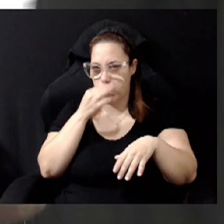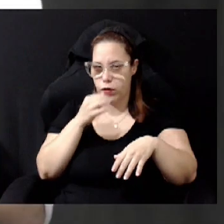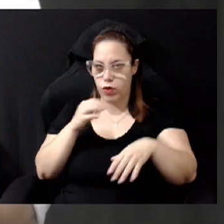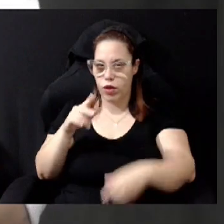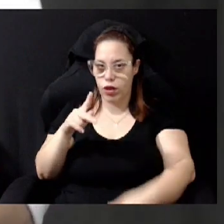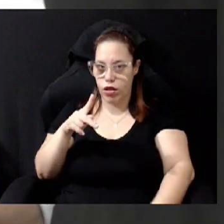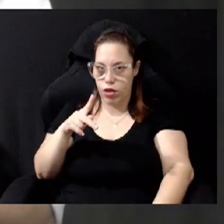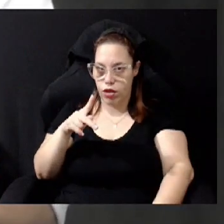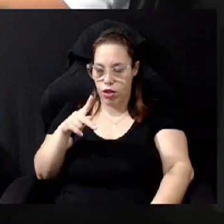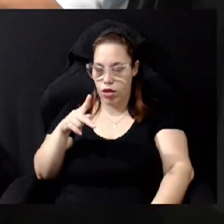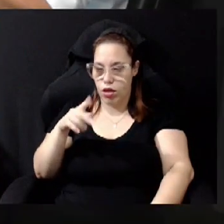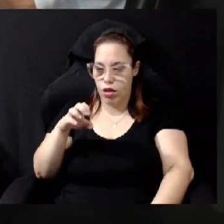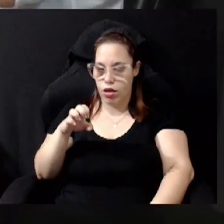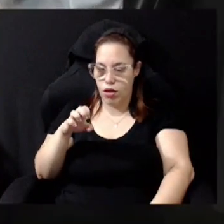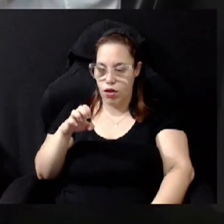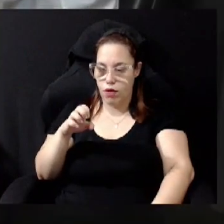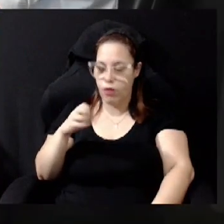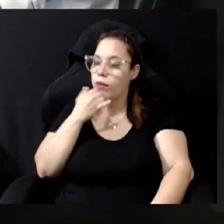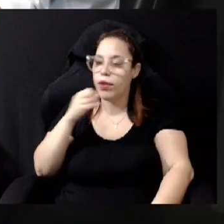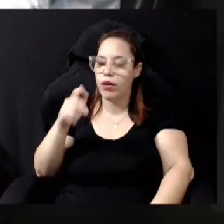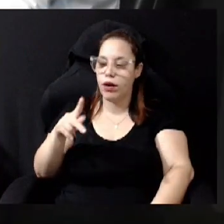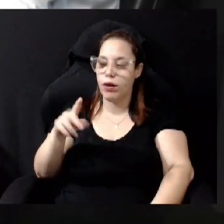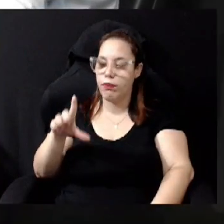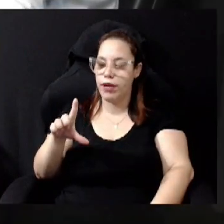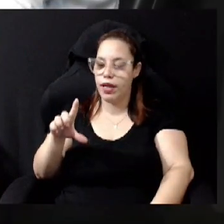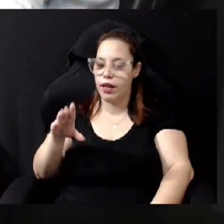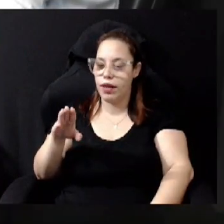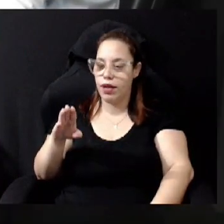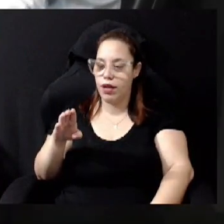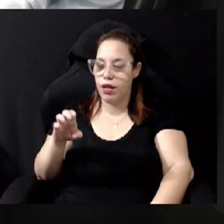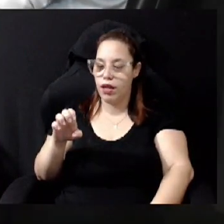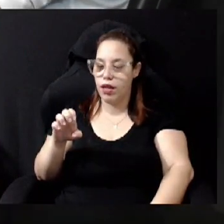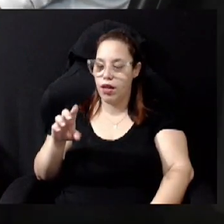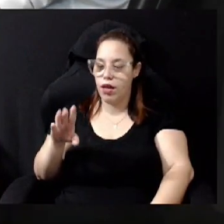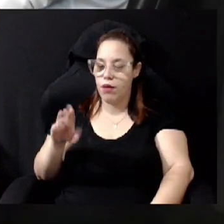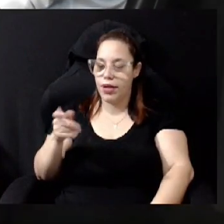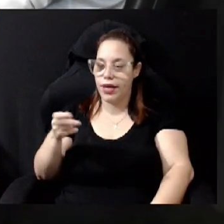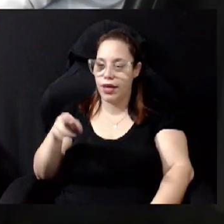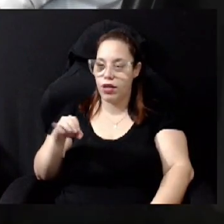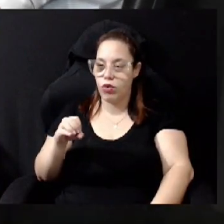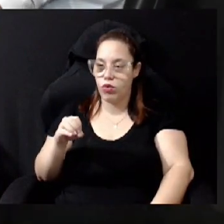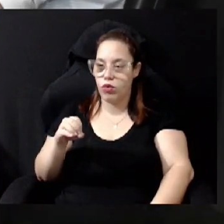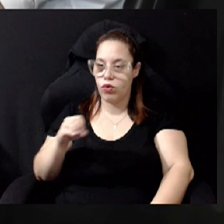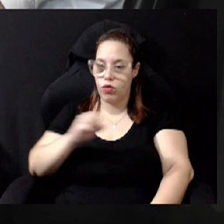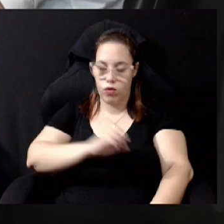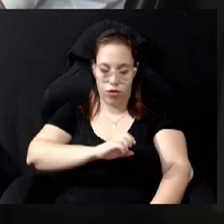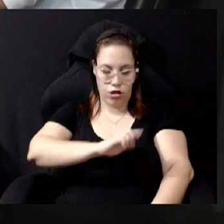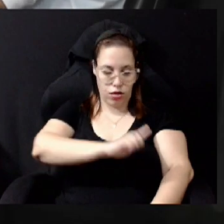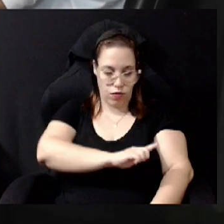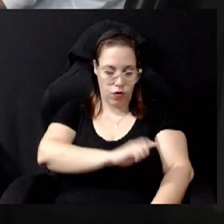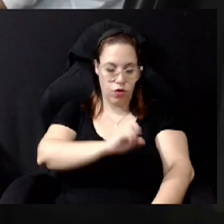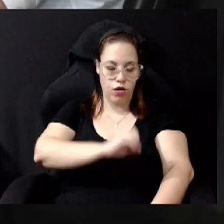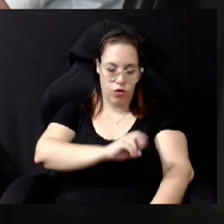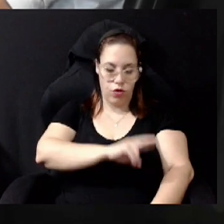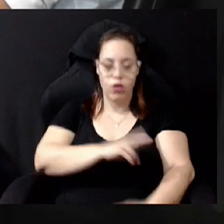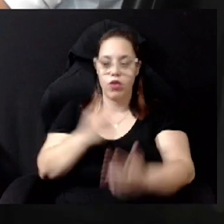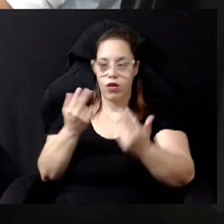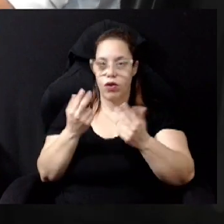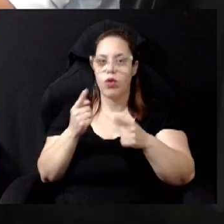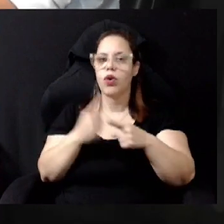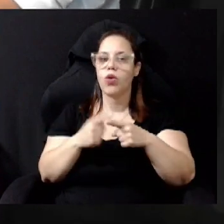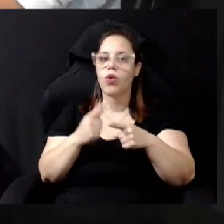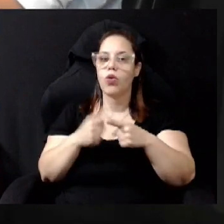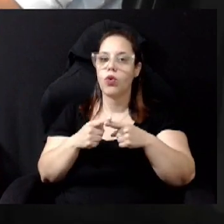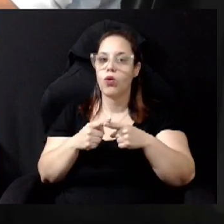votado aqui como na cidade de Campinas. Como nós tivemos lá em 2014 do Campo Grande e Ouro Verde. Exatamente. E qual que é a importância da gente pensar